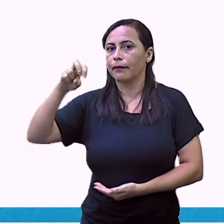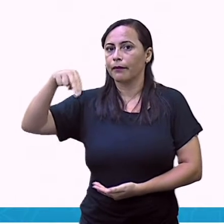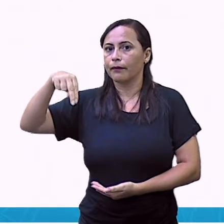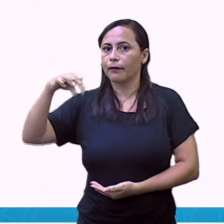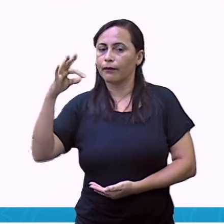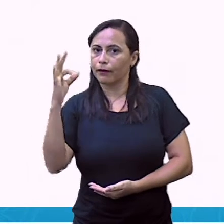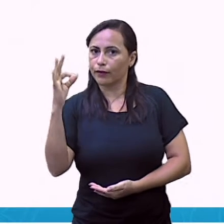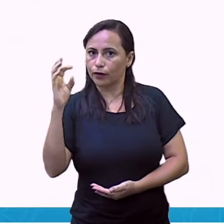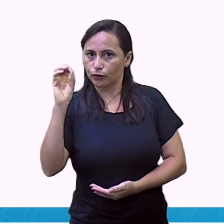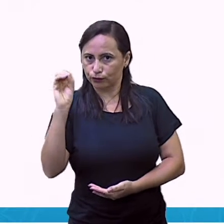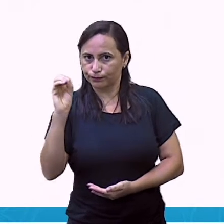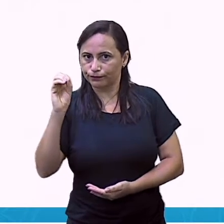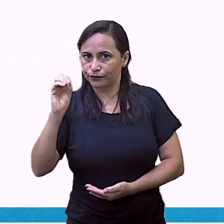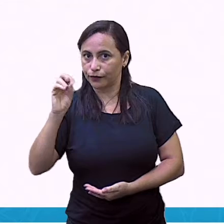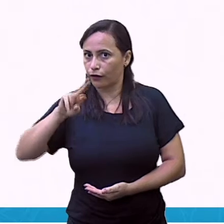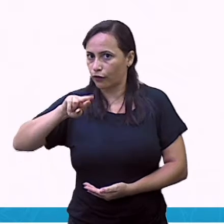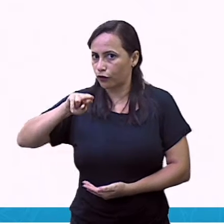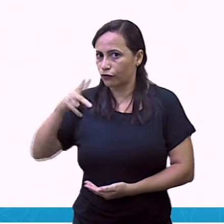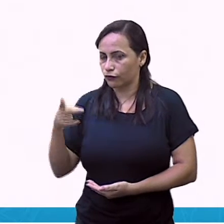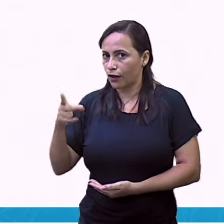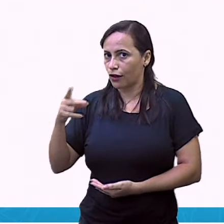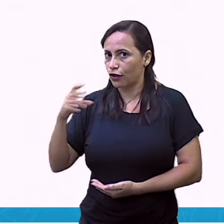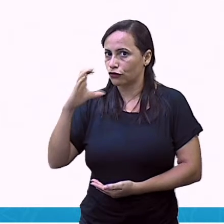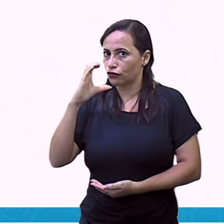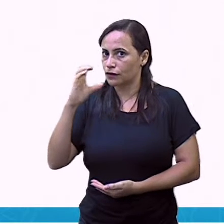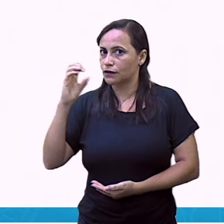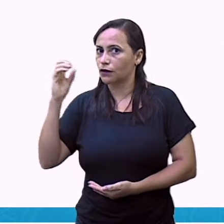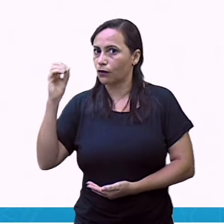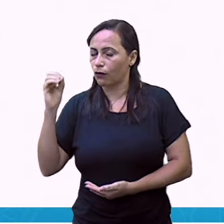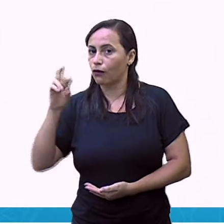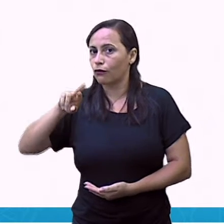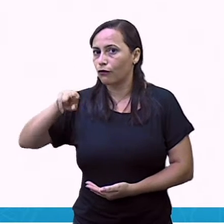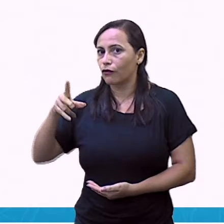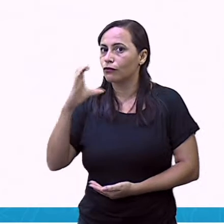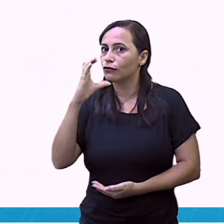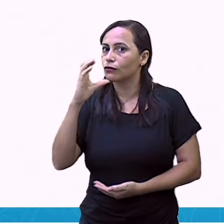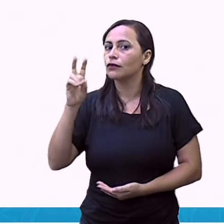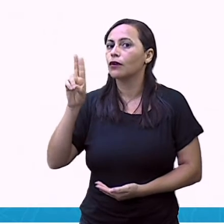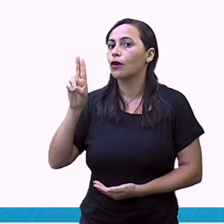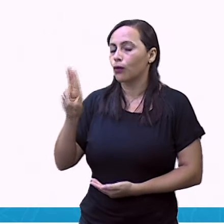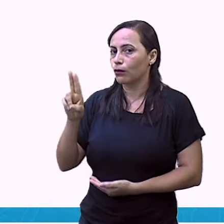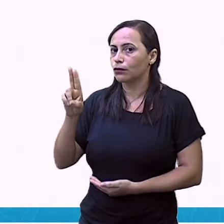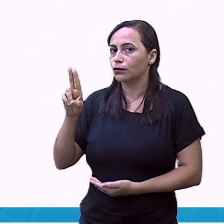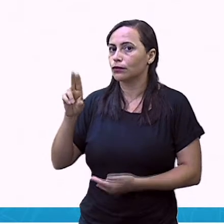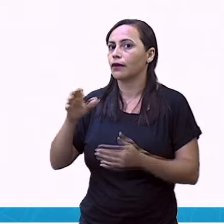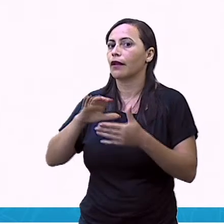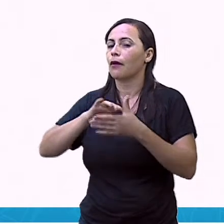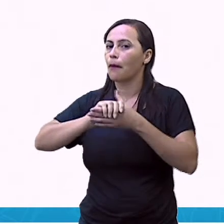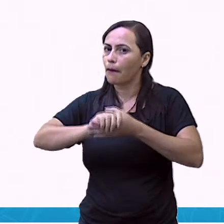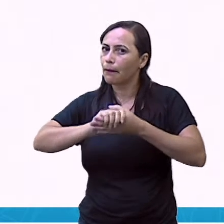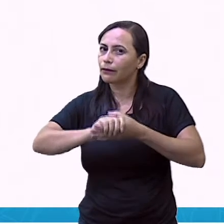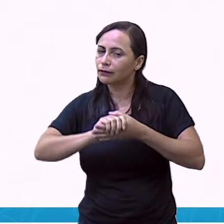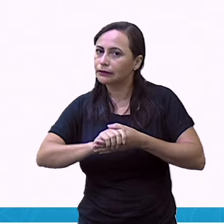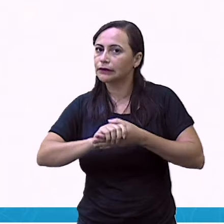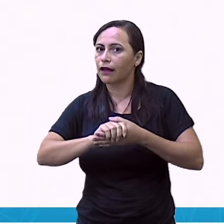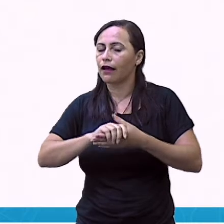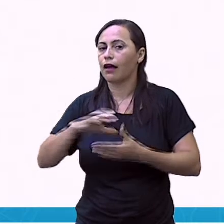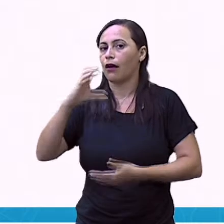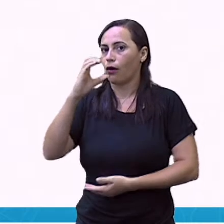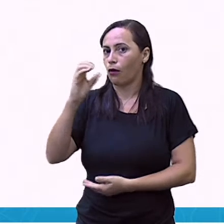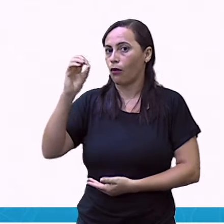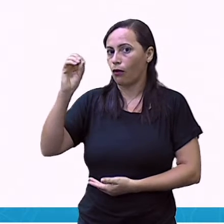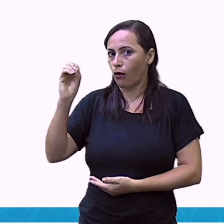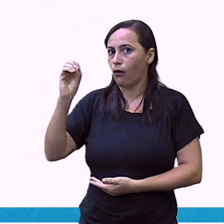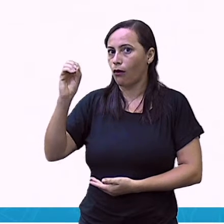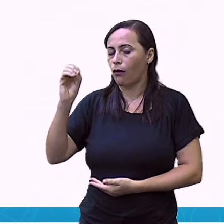de cumprimentar, né? De saudar, da saudação a uma pessoa. E neste caso aqui,